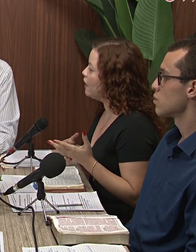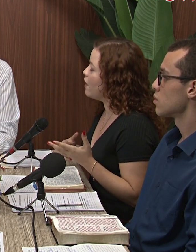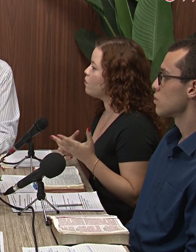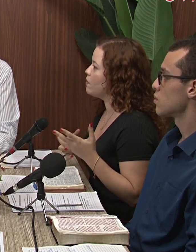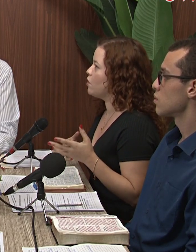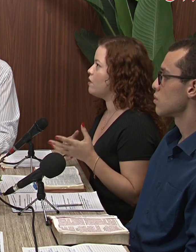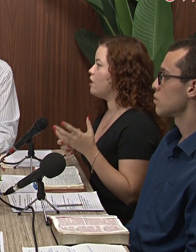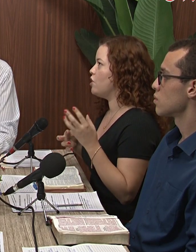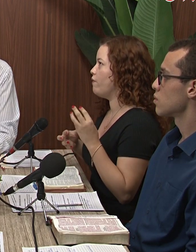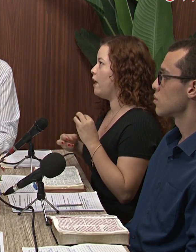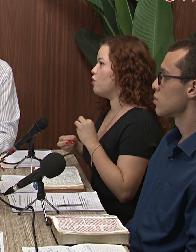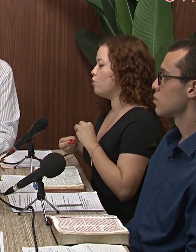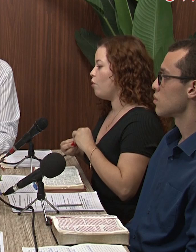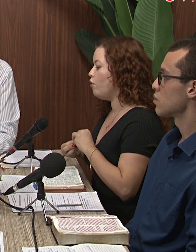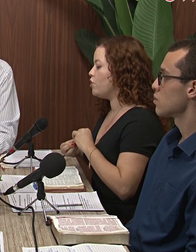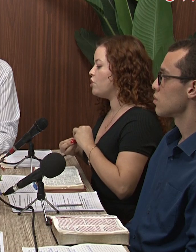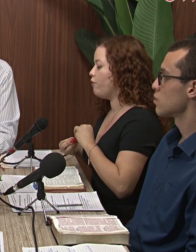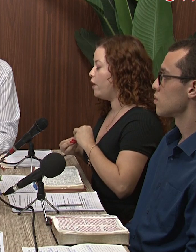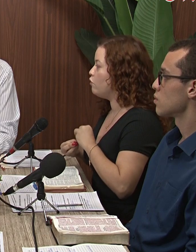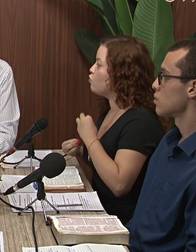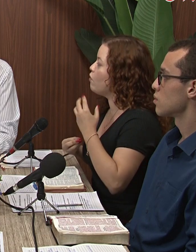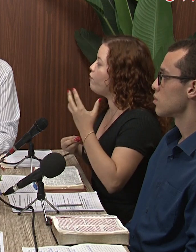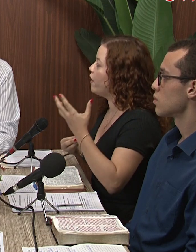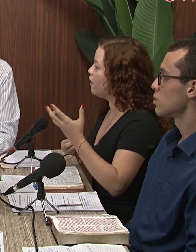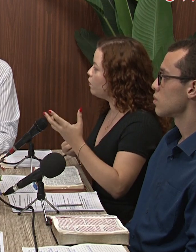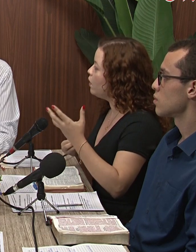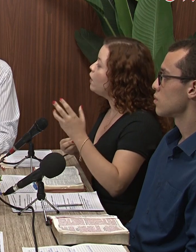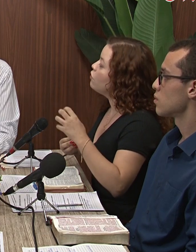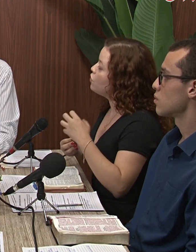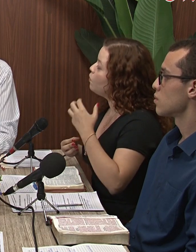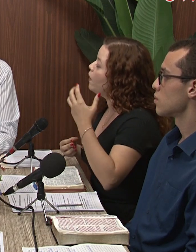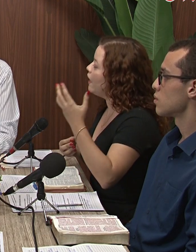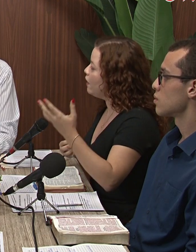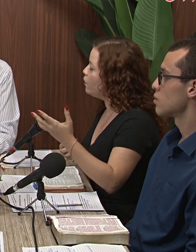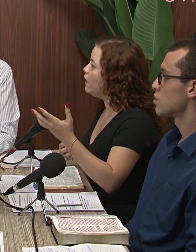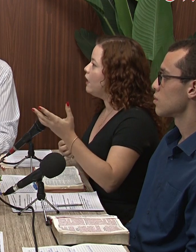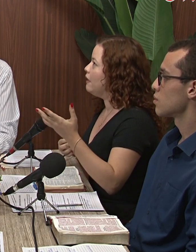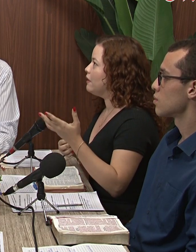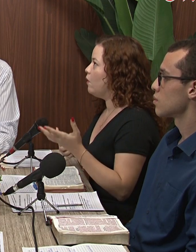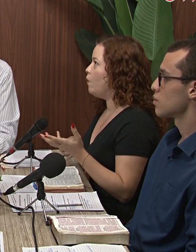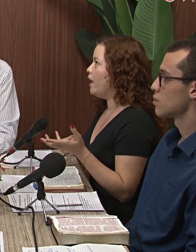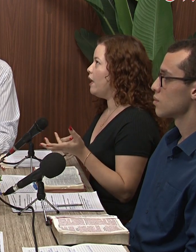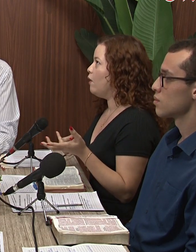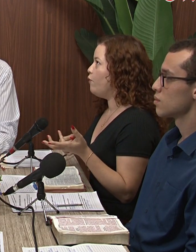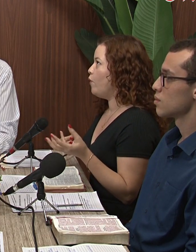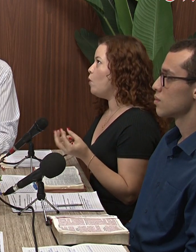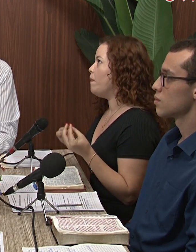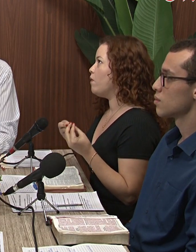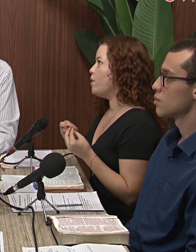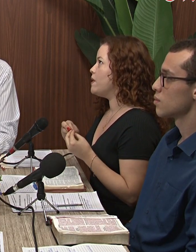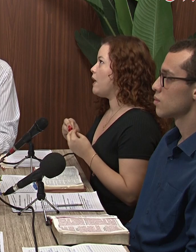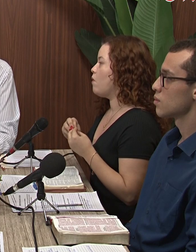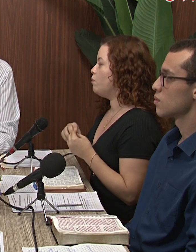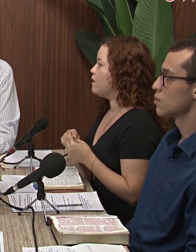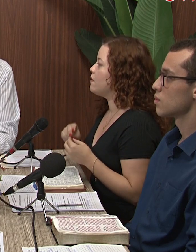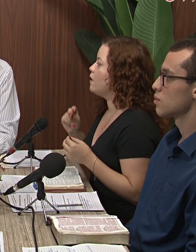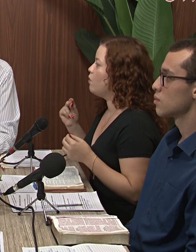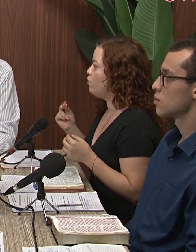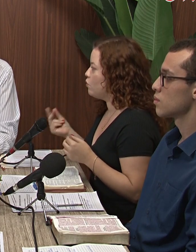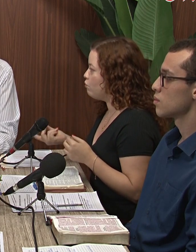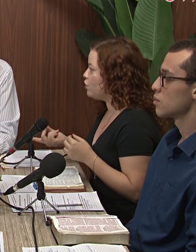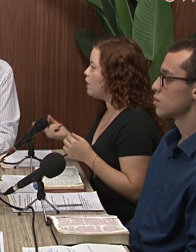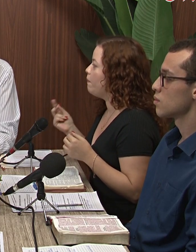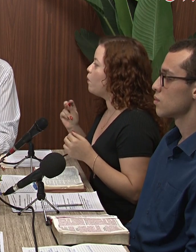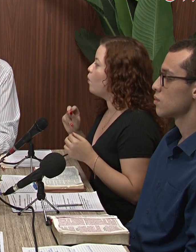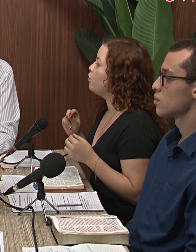de Satanás. Ou seja, se a gente fala de trono, a gente está falando de um governo, de um reino. Então não foi uma coisa que